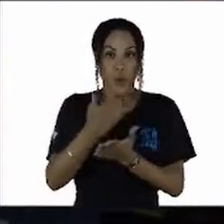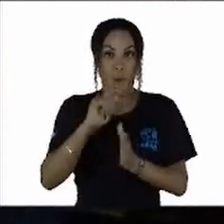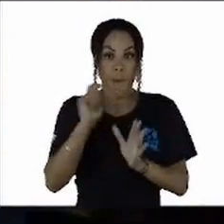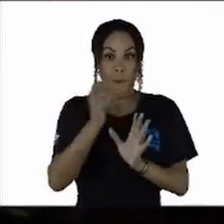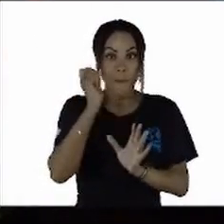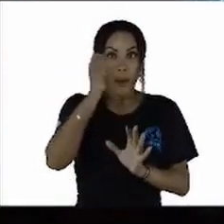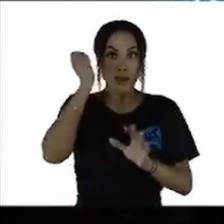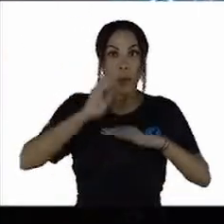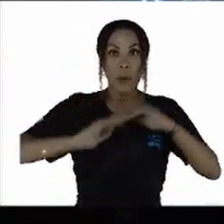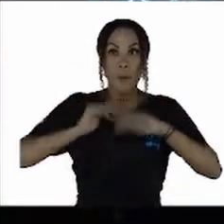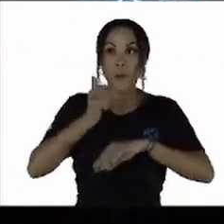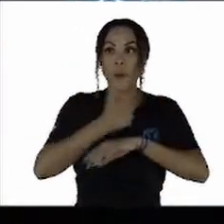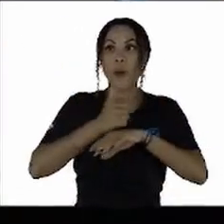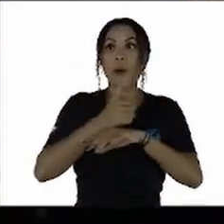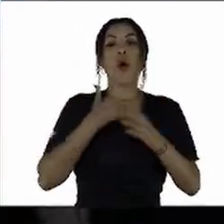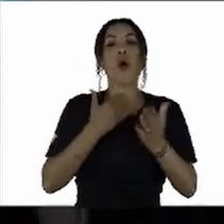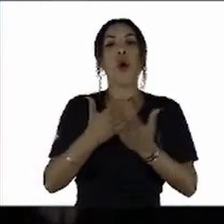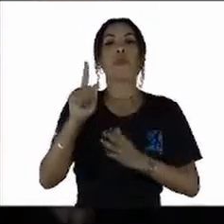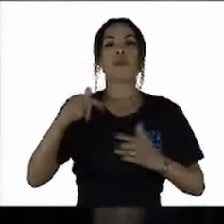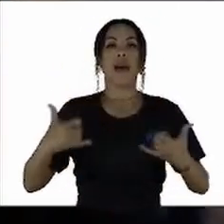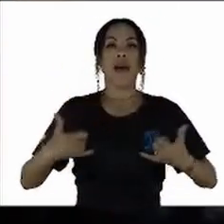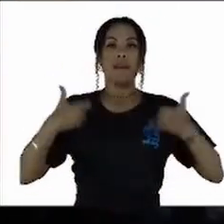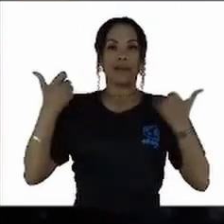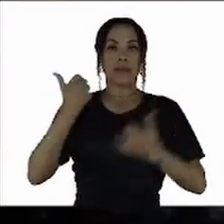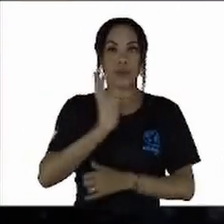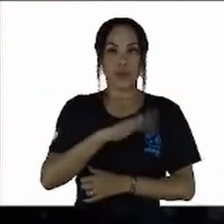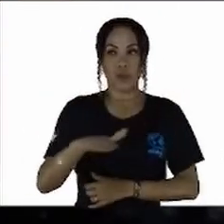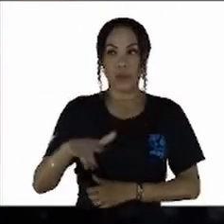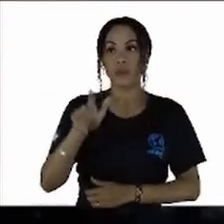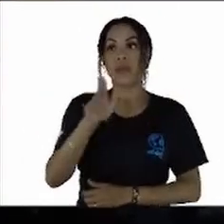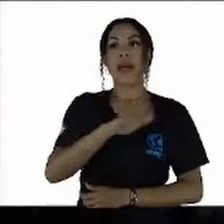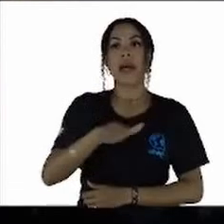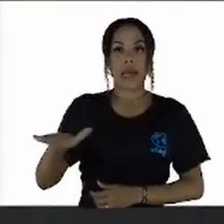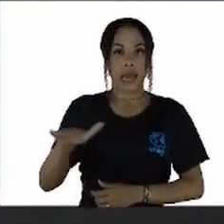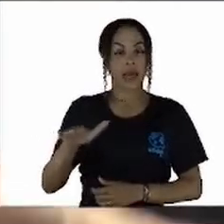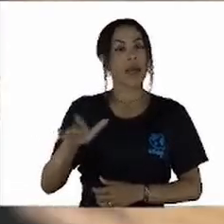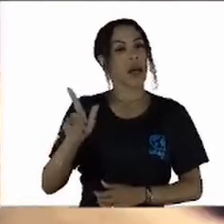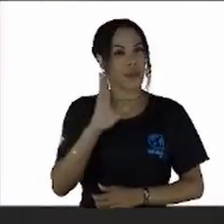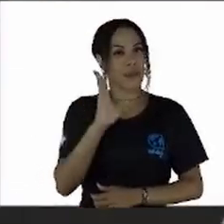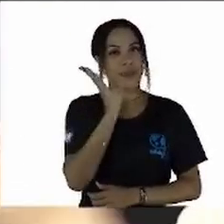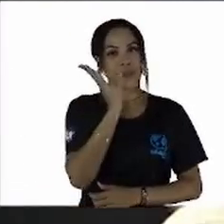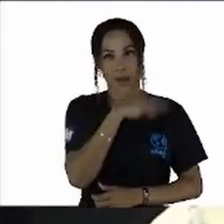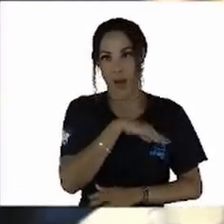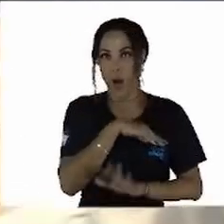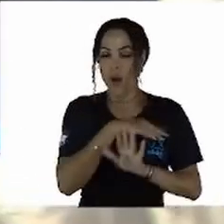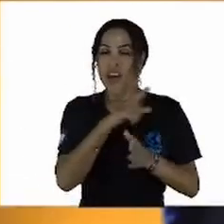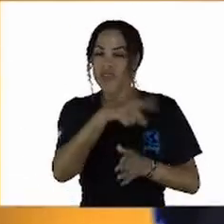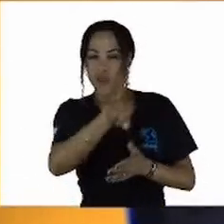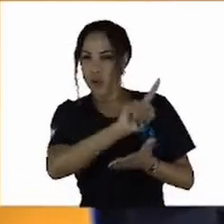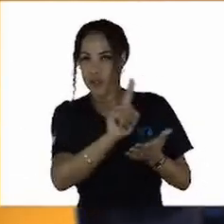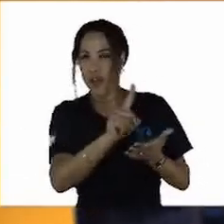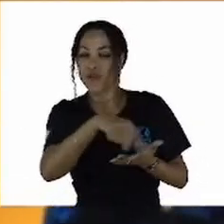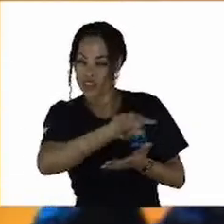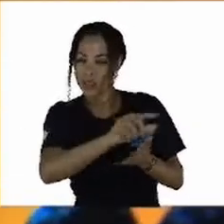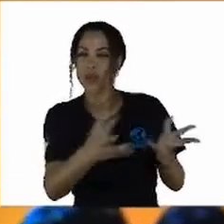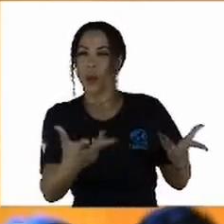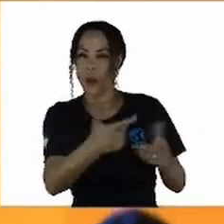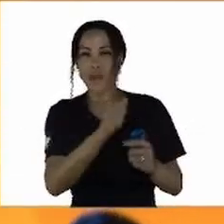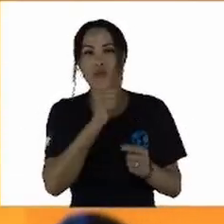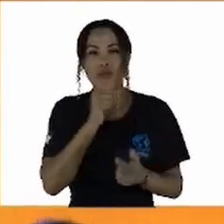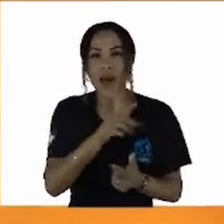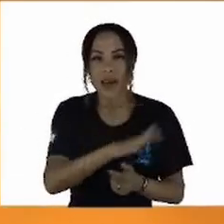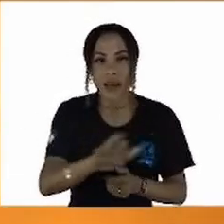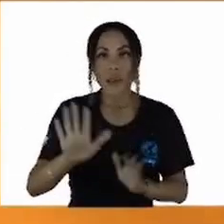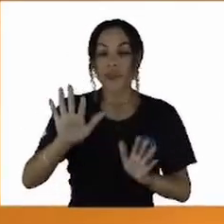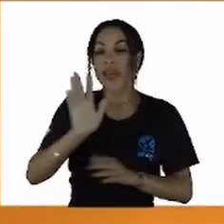mágica profissionalmente, eu comecei animando festa de criança. E a criança é um ser humano do mal, né? Tirando as que estão aqui, tá? Que são maravilhosas. Se tiver, não tem, né?